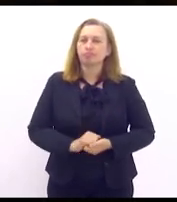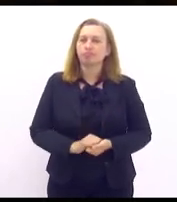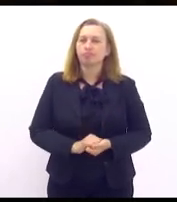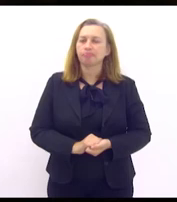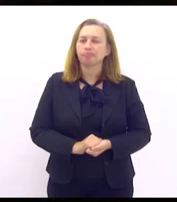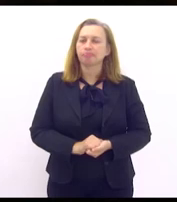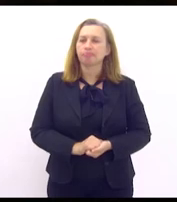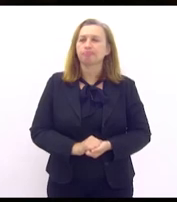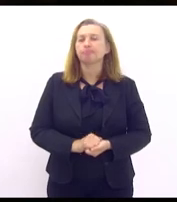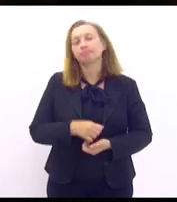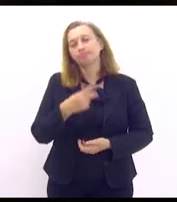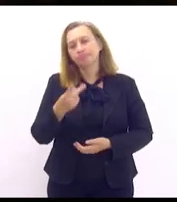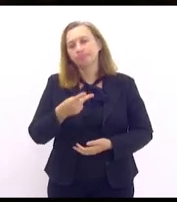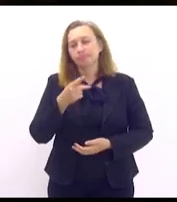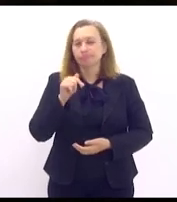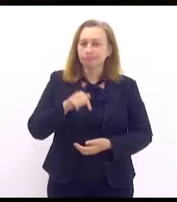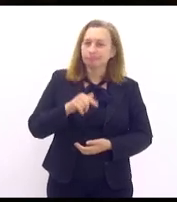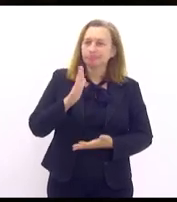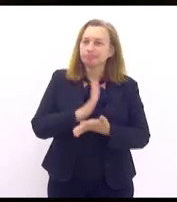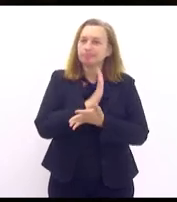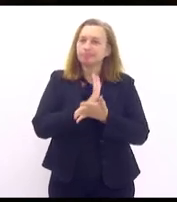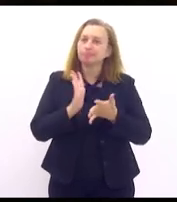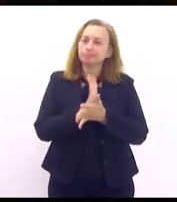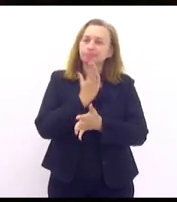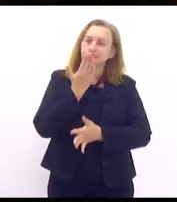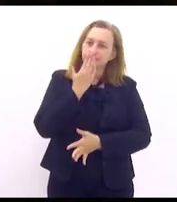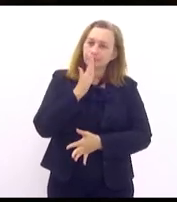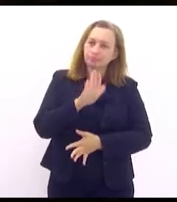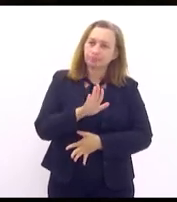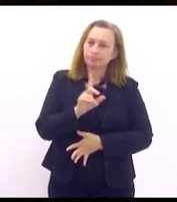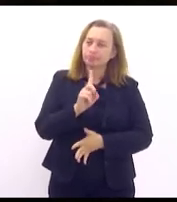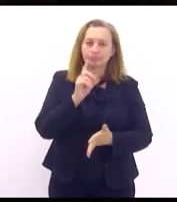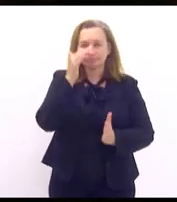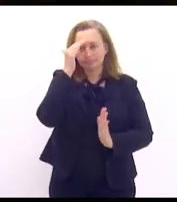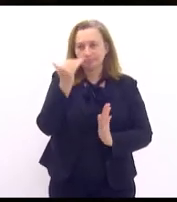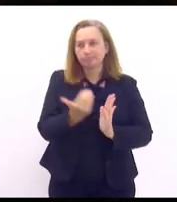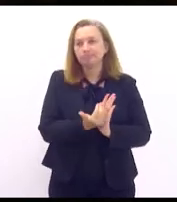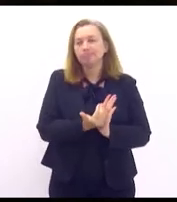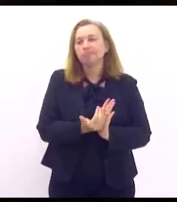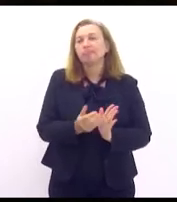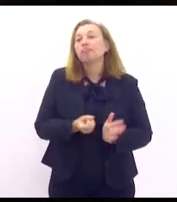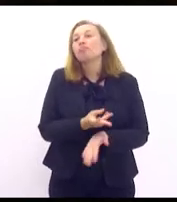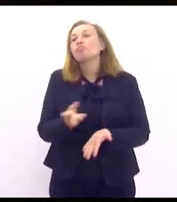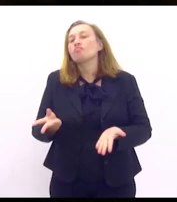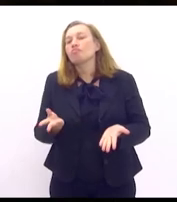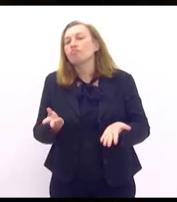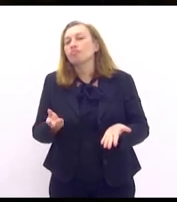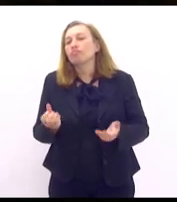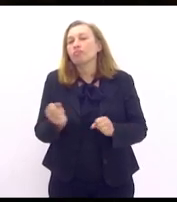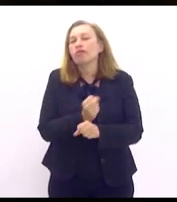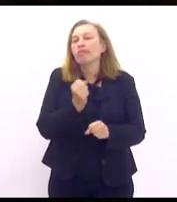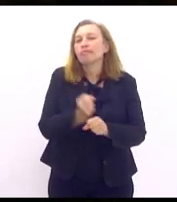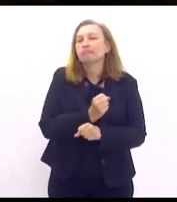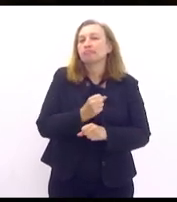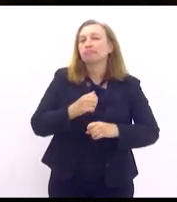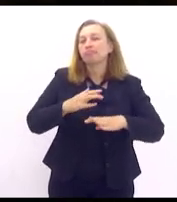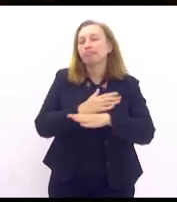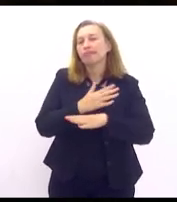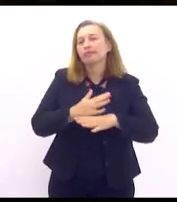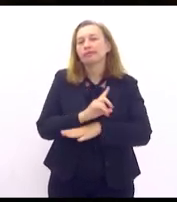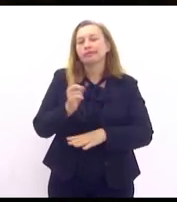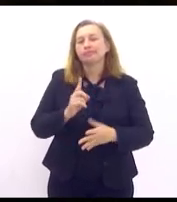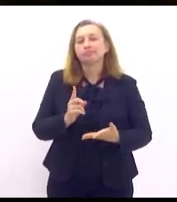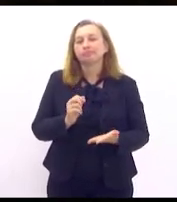Eu posso dar exemplo aqui de algumas promessas que não foram cumpridas. Quantas obras foram ditas em mobilidade urbana e que não foram